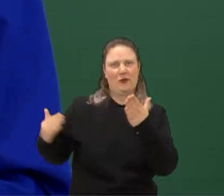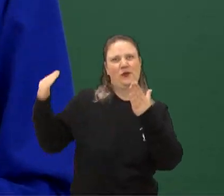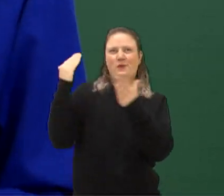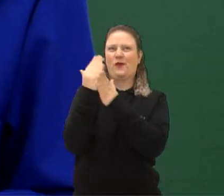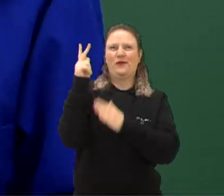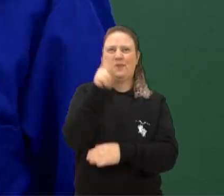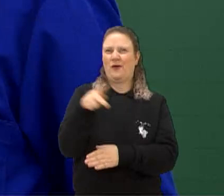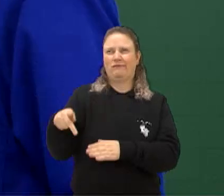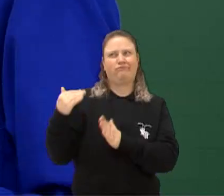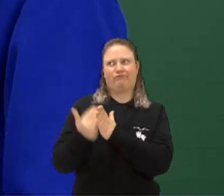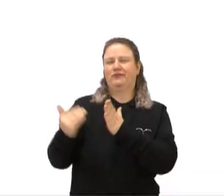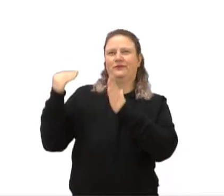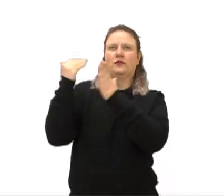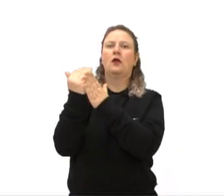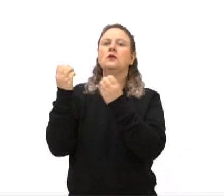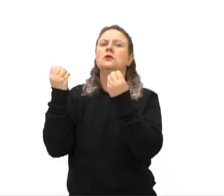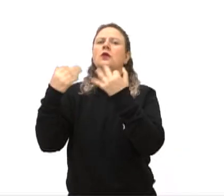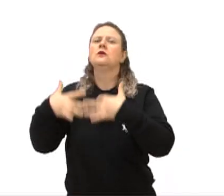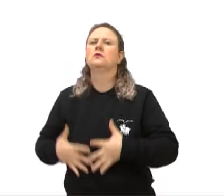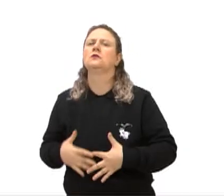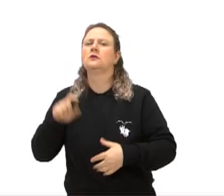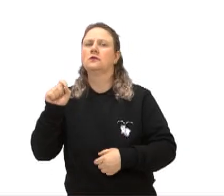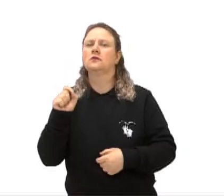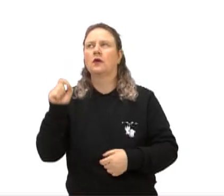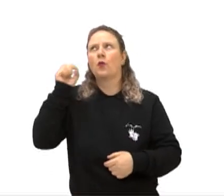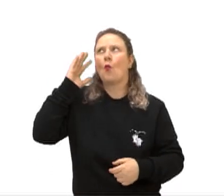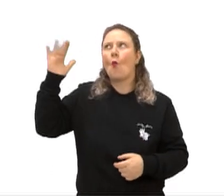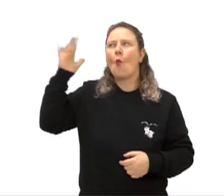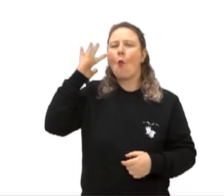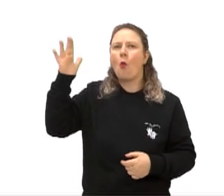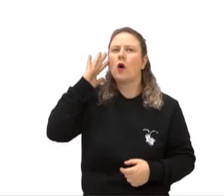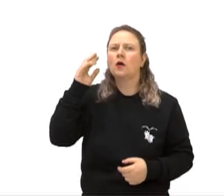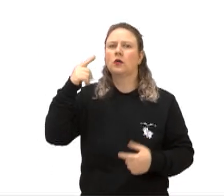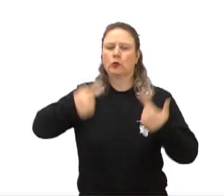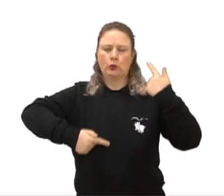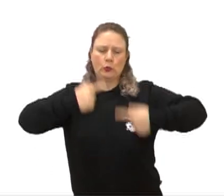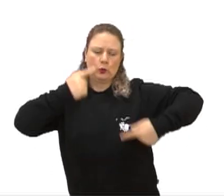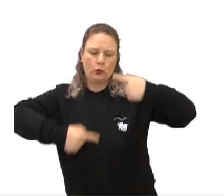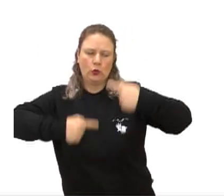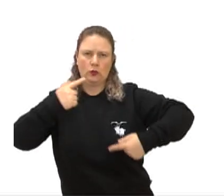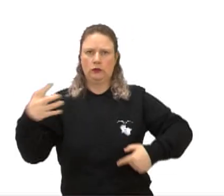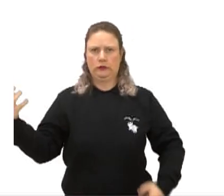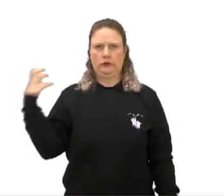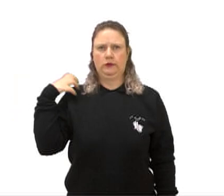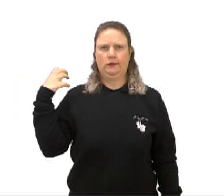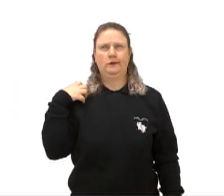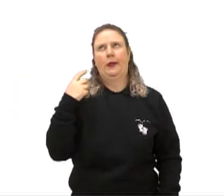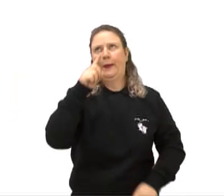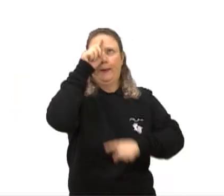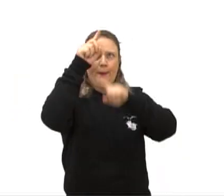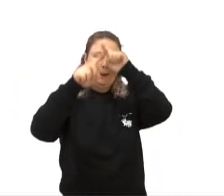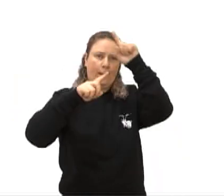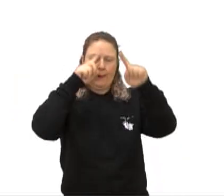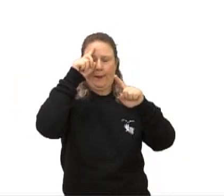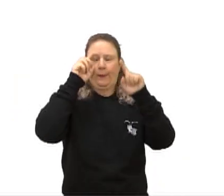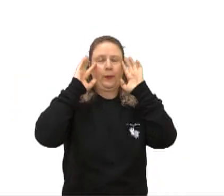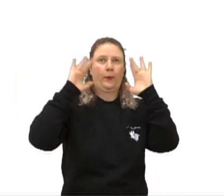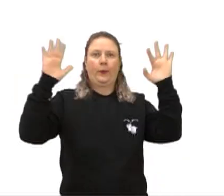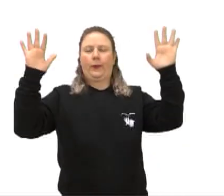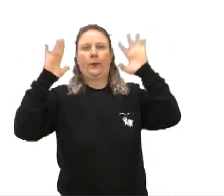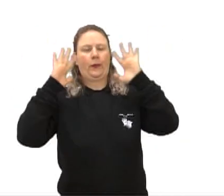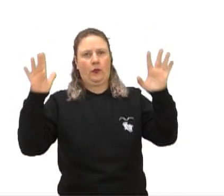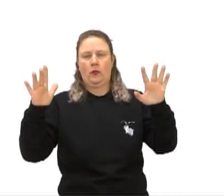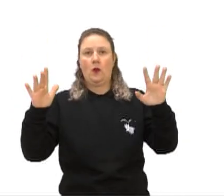vai além. Ele vai dizer que a teoria política de Platão vai ser uma utopia. Então Aristóteles vai partir de coisas